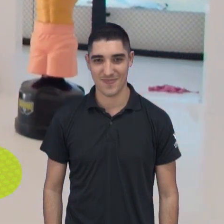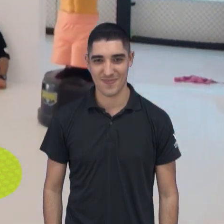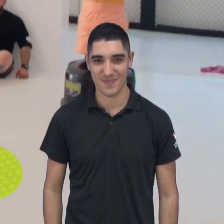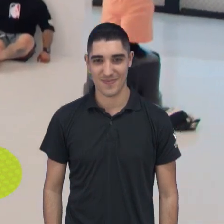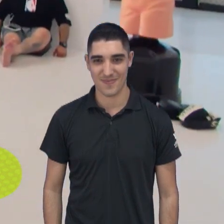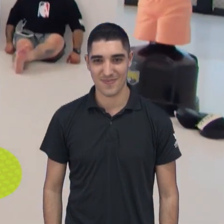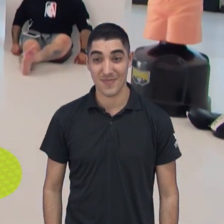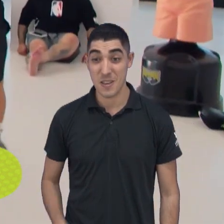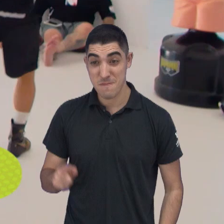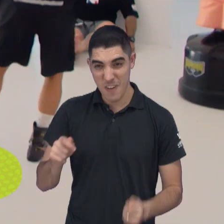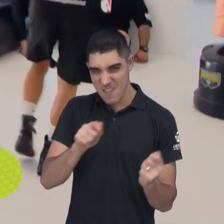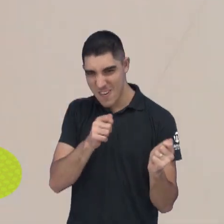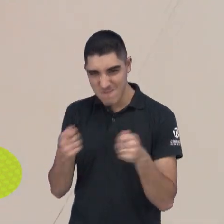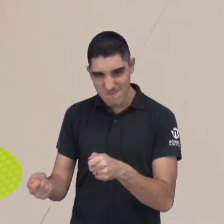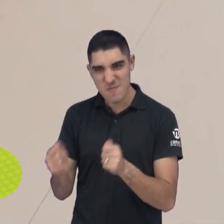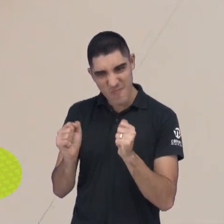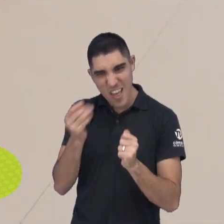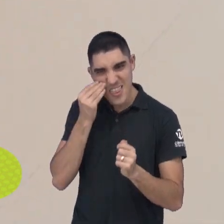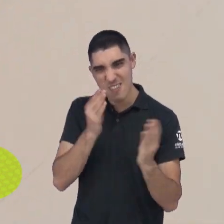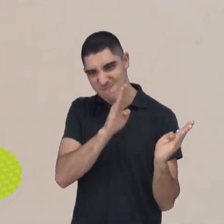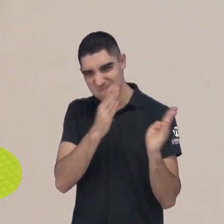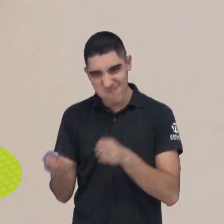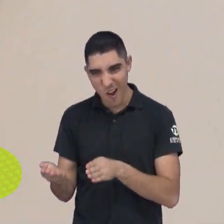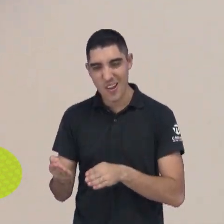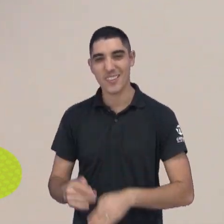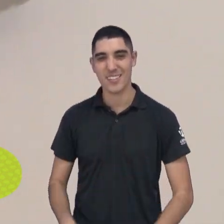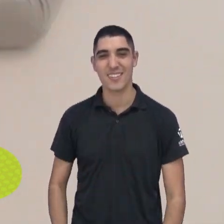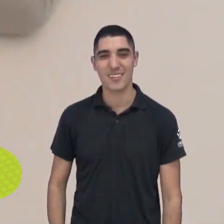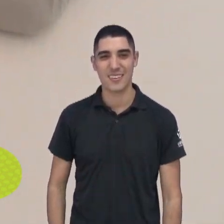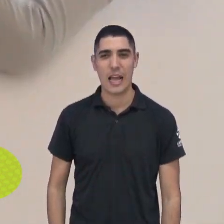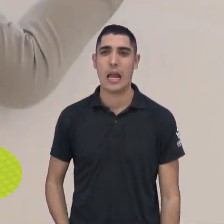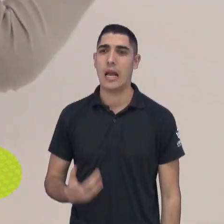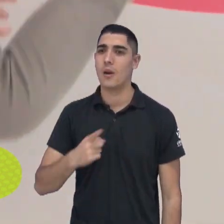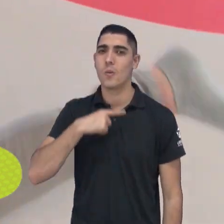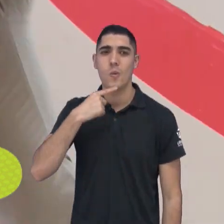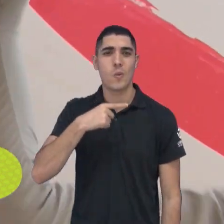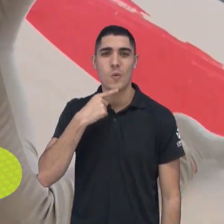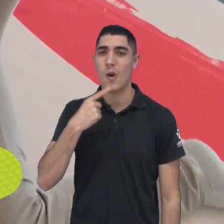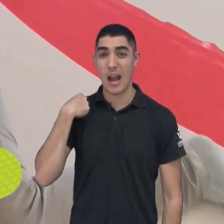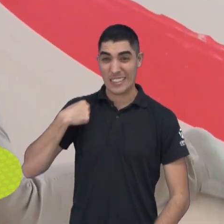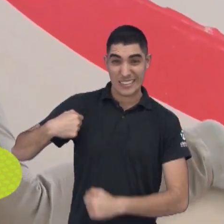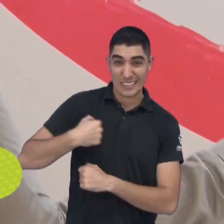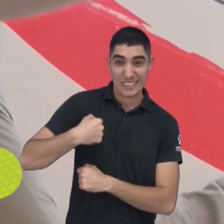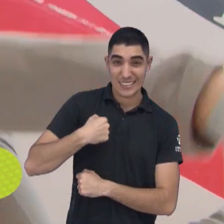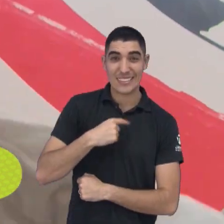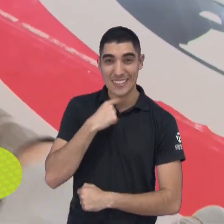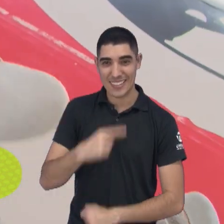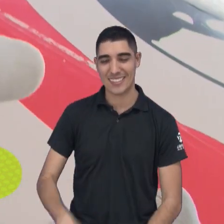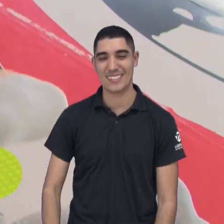Bota pra baixo, bota pra baixo. Peguei o celular. Aí, ó, matei, finalizei.